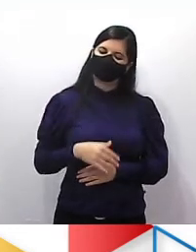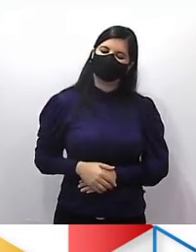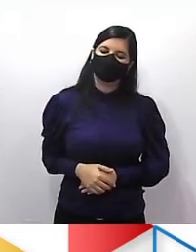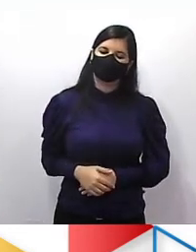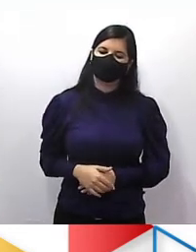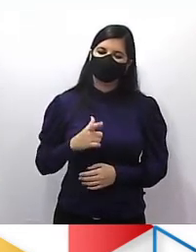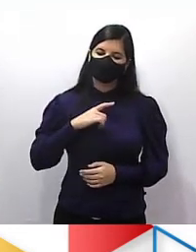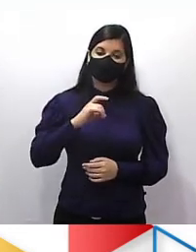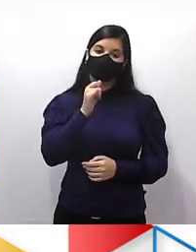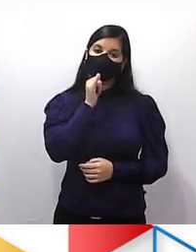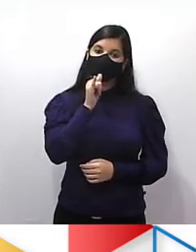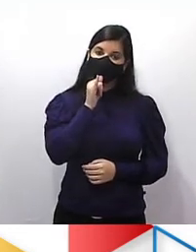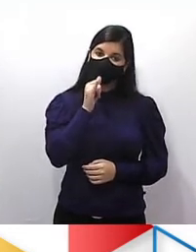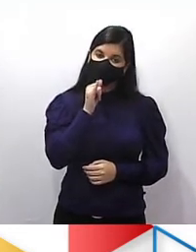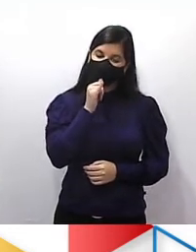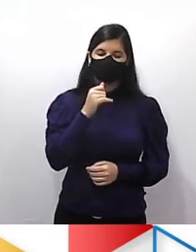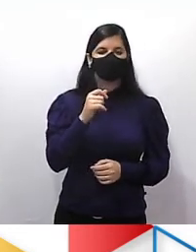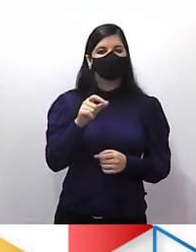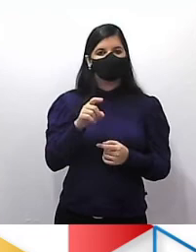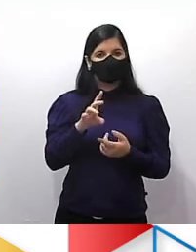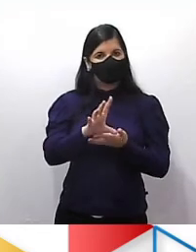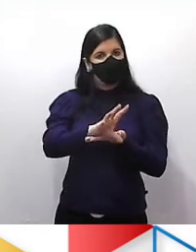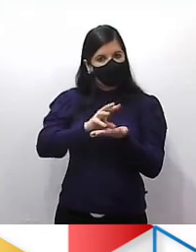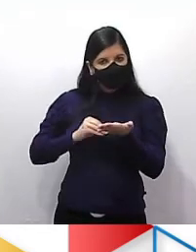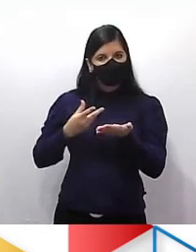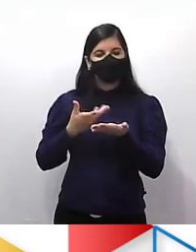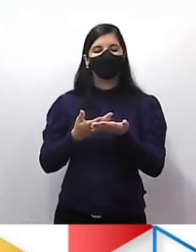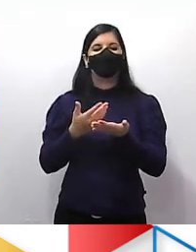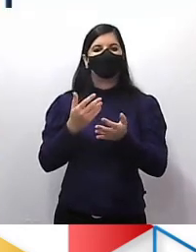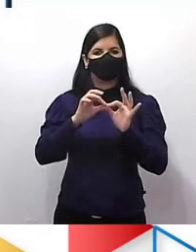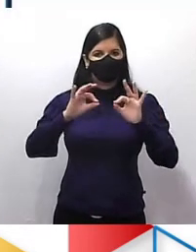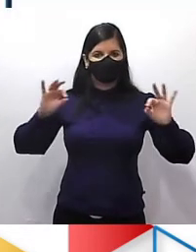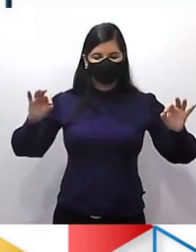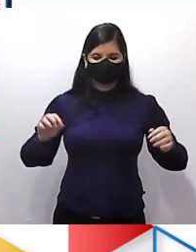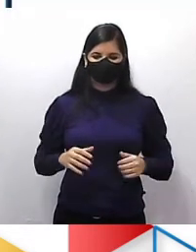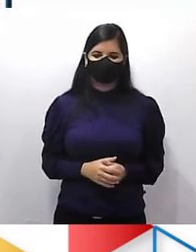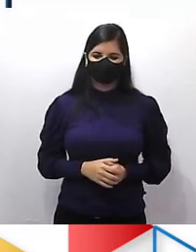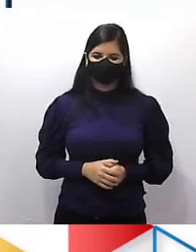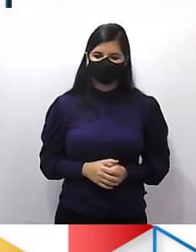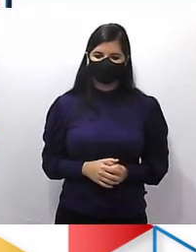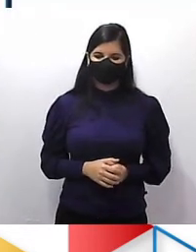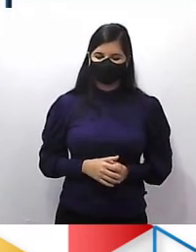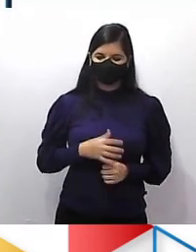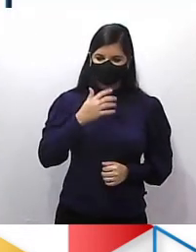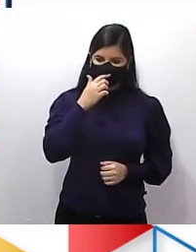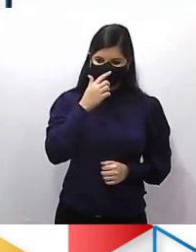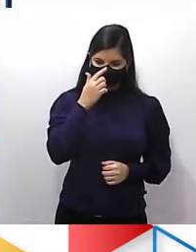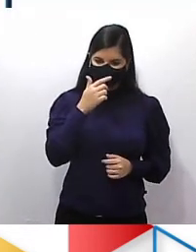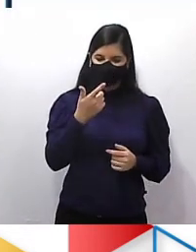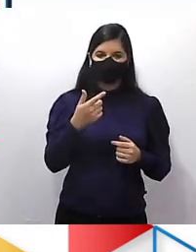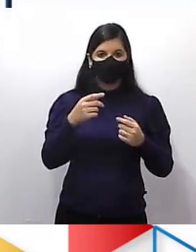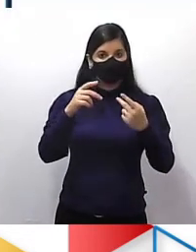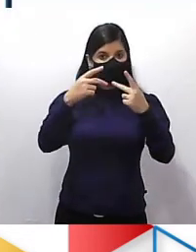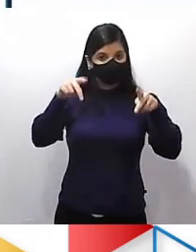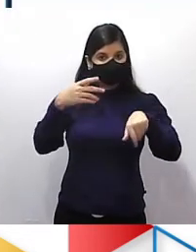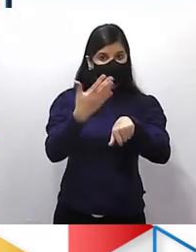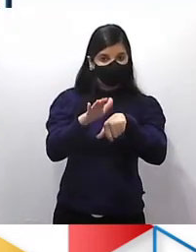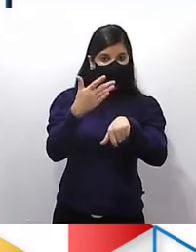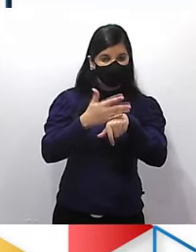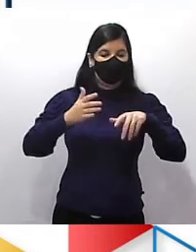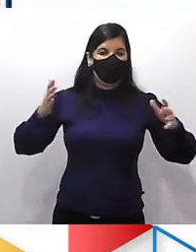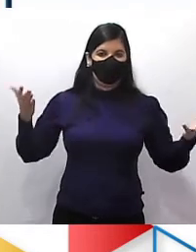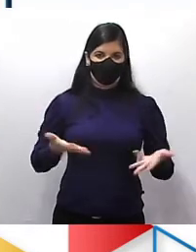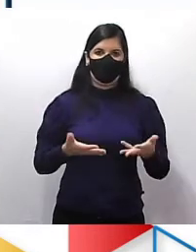Esses aí são exemplos que você pode se basear na sentença. E olha só como eu vou deixar para você